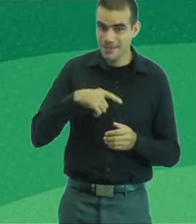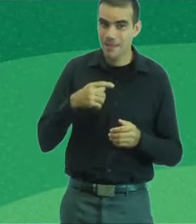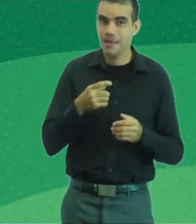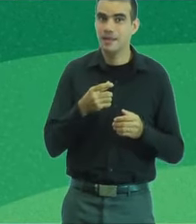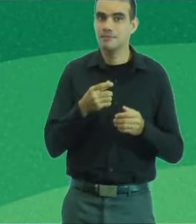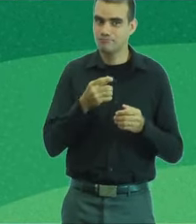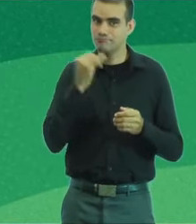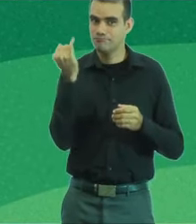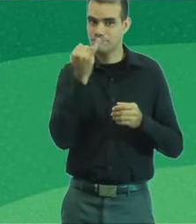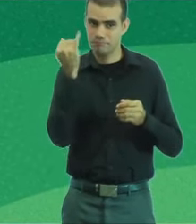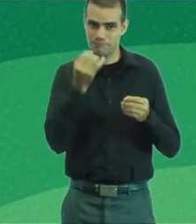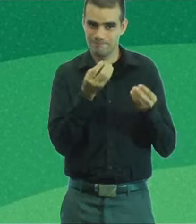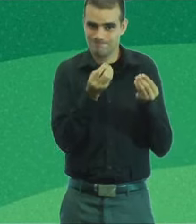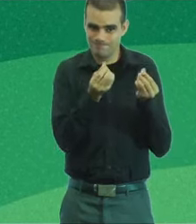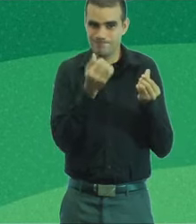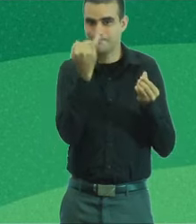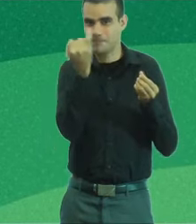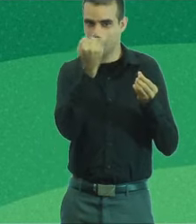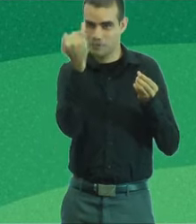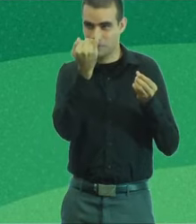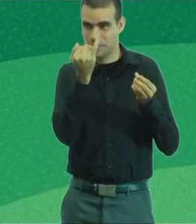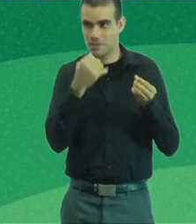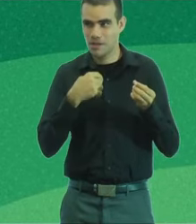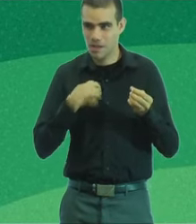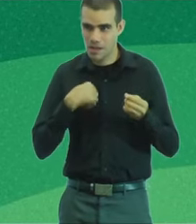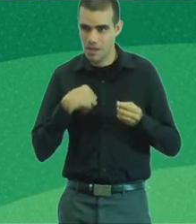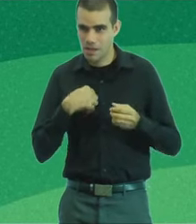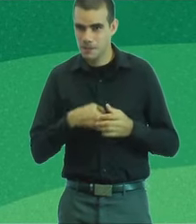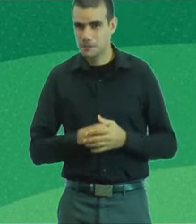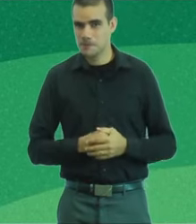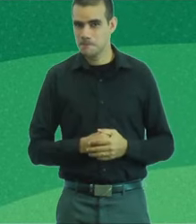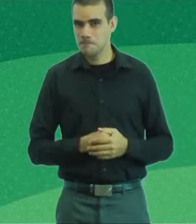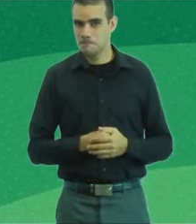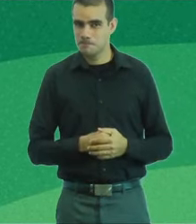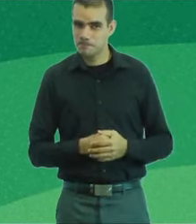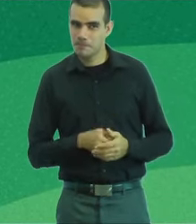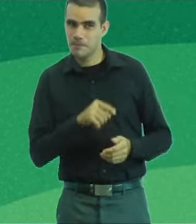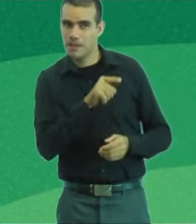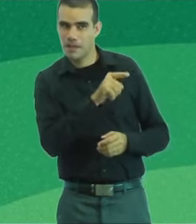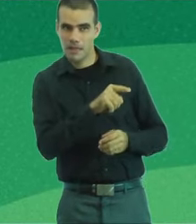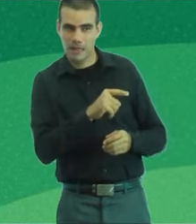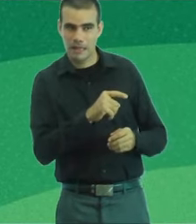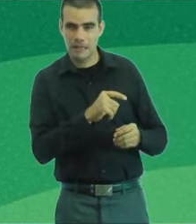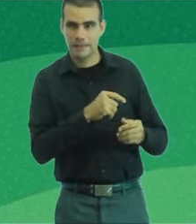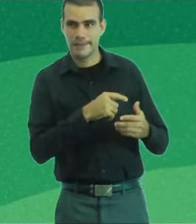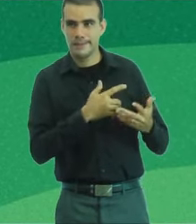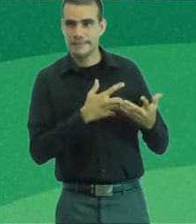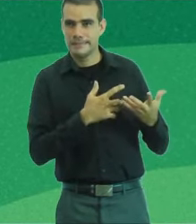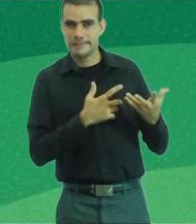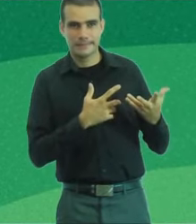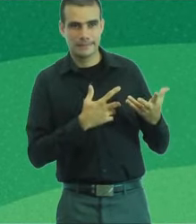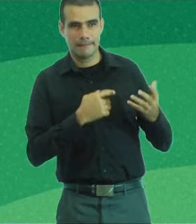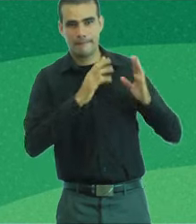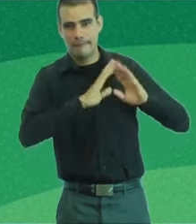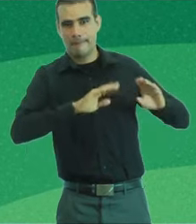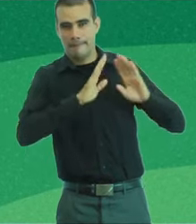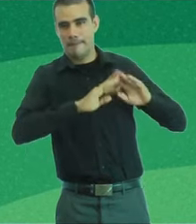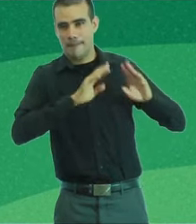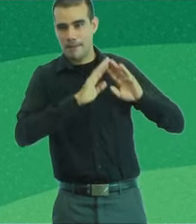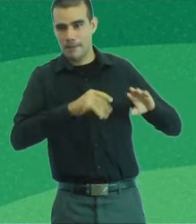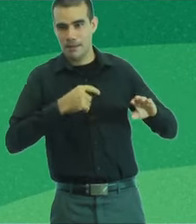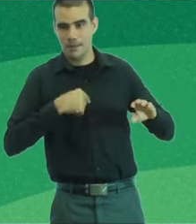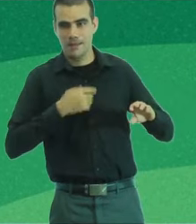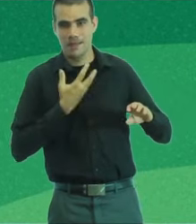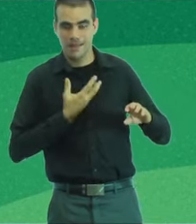nisso eu não tô deixando ninguém me explorar por conta disso eu mesmo tô fazendo isso